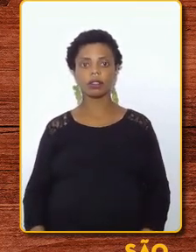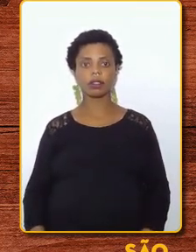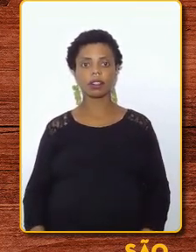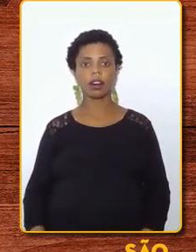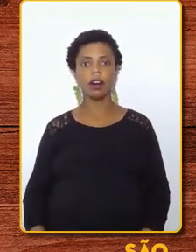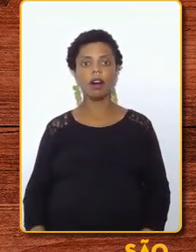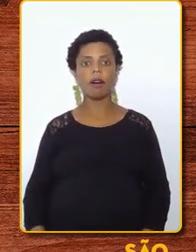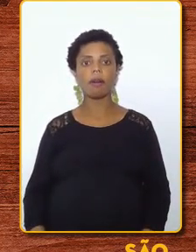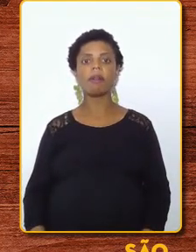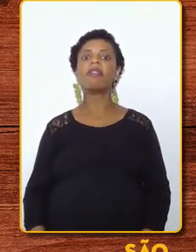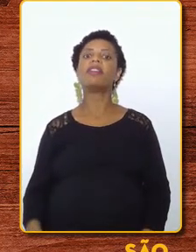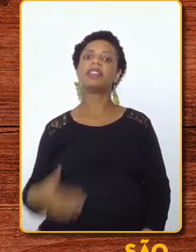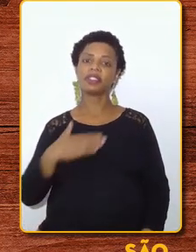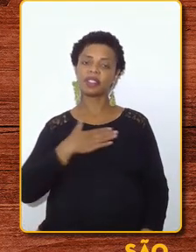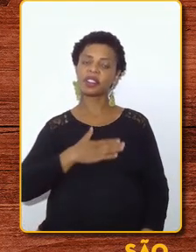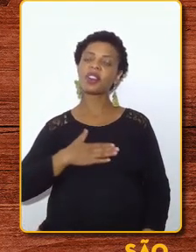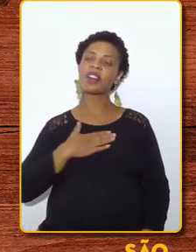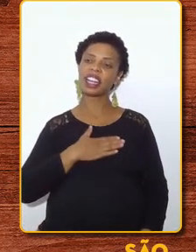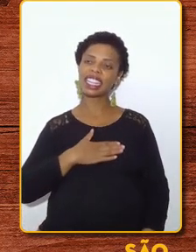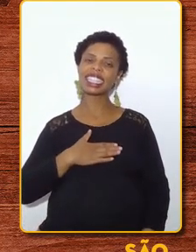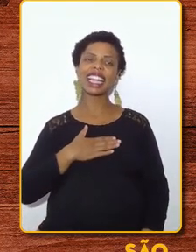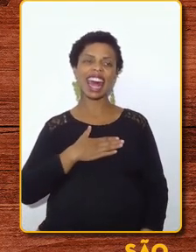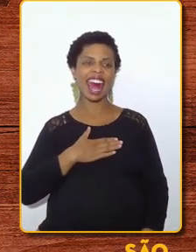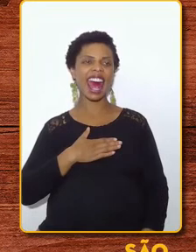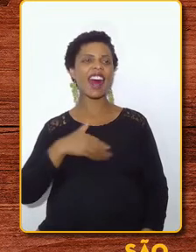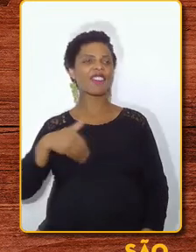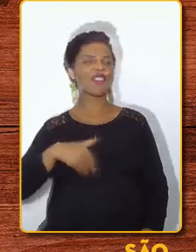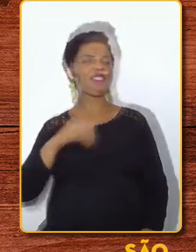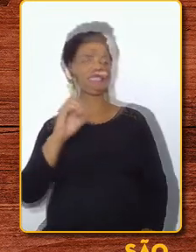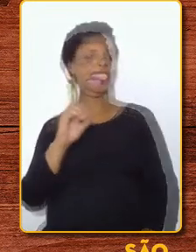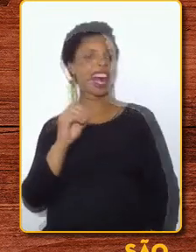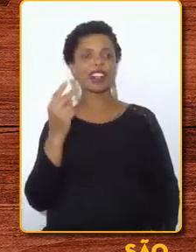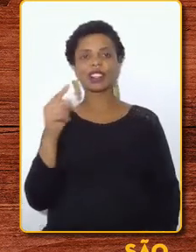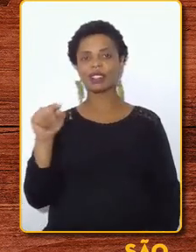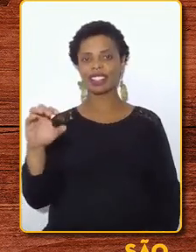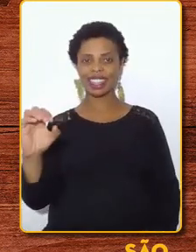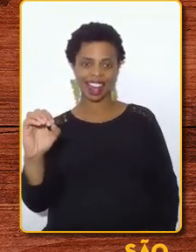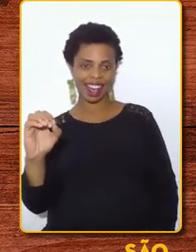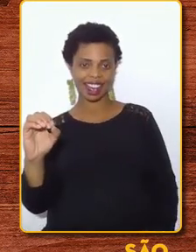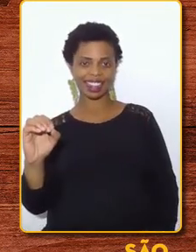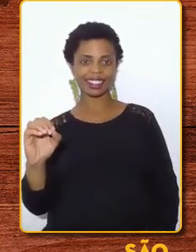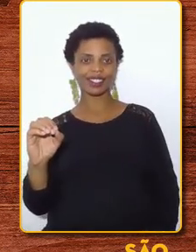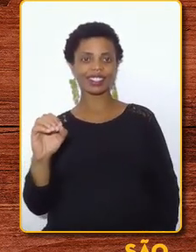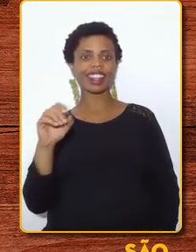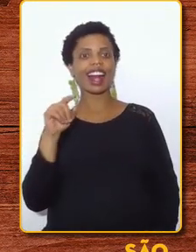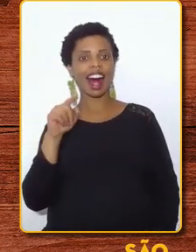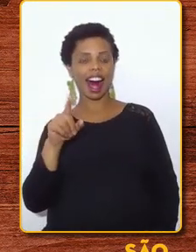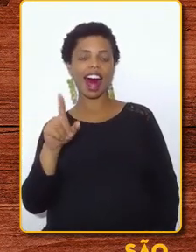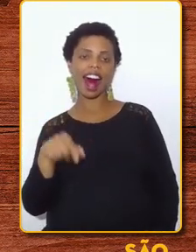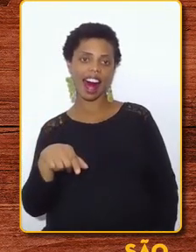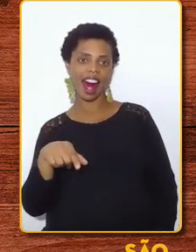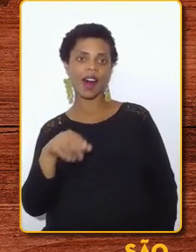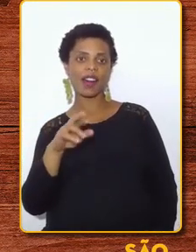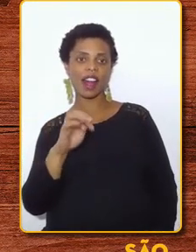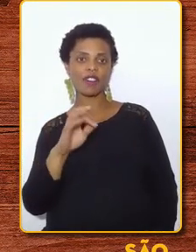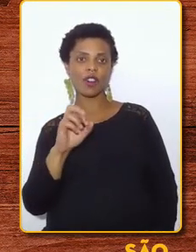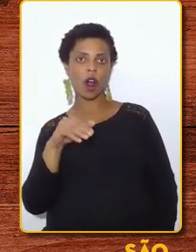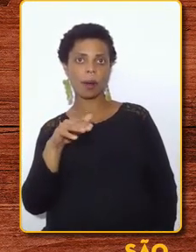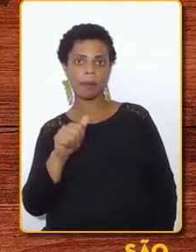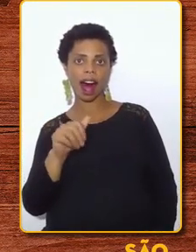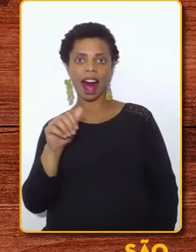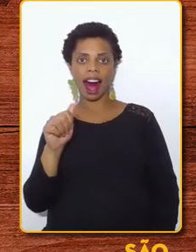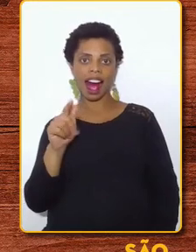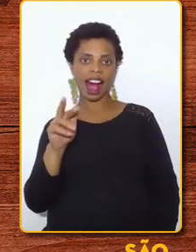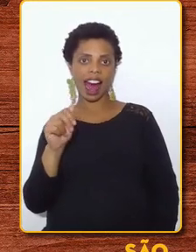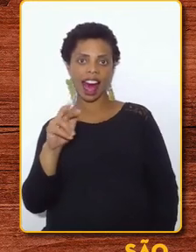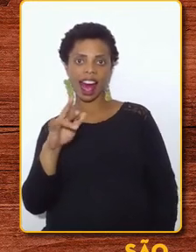Gostei dessa, Fome Zero 2.0. Quer dizer, é uma reforma agrária em todos os níveis, né?